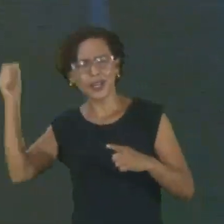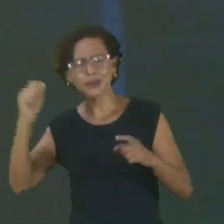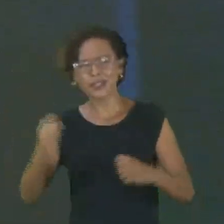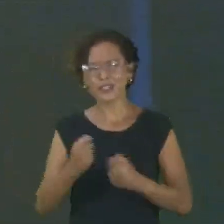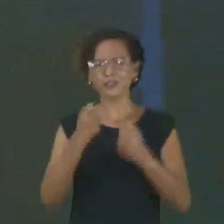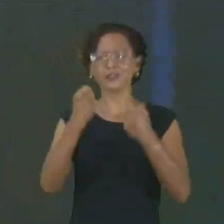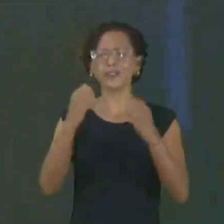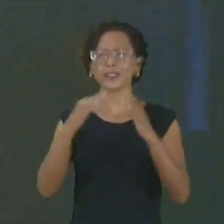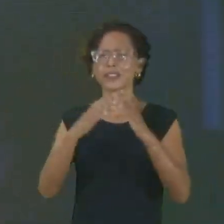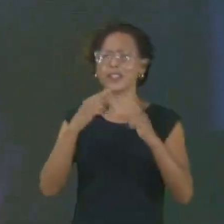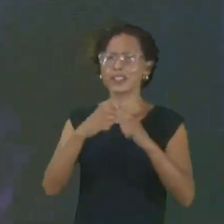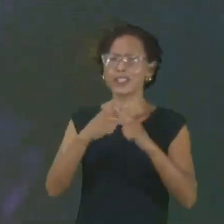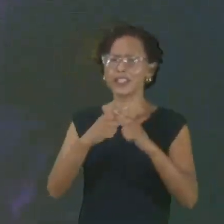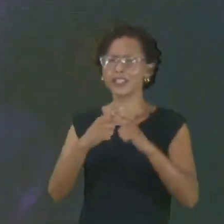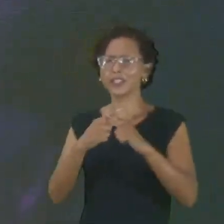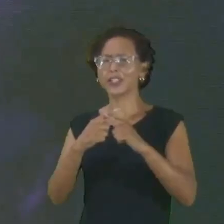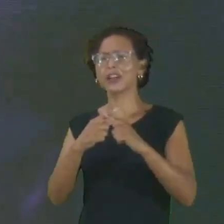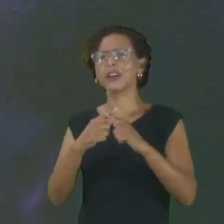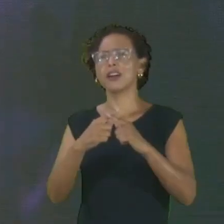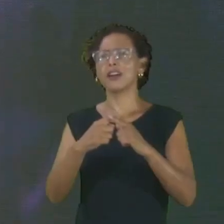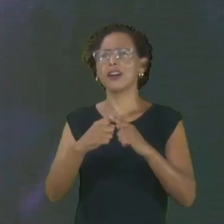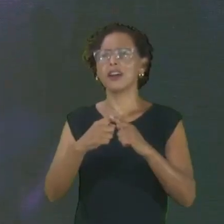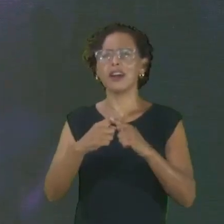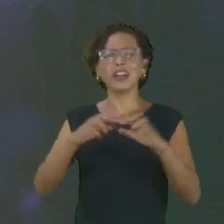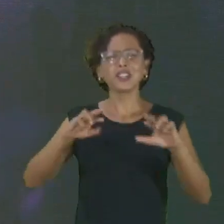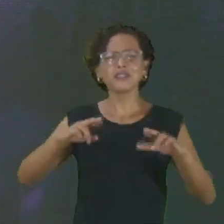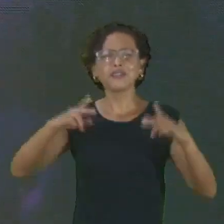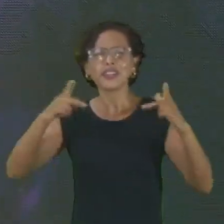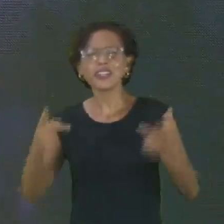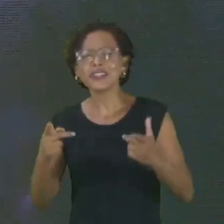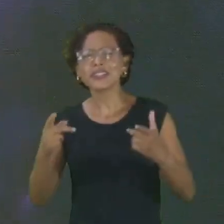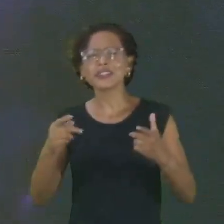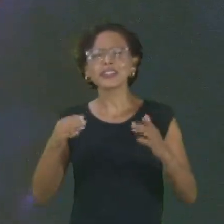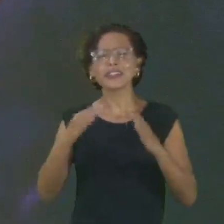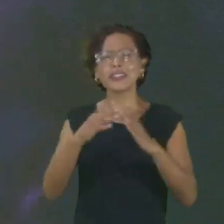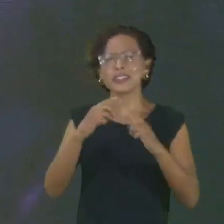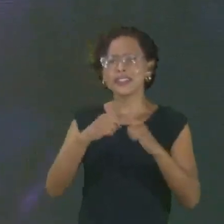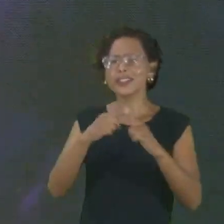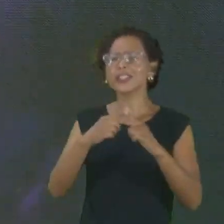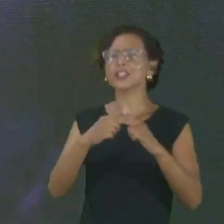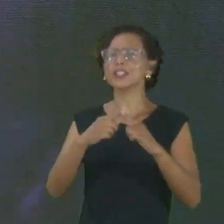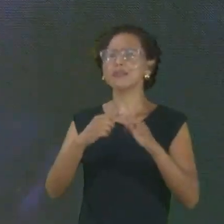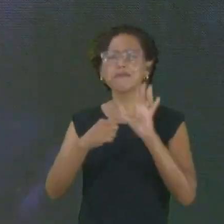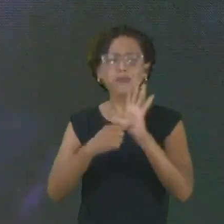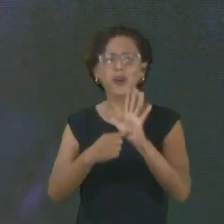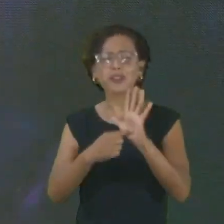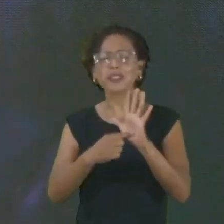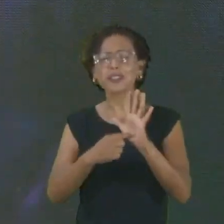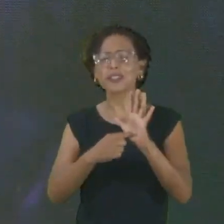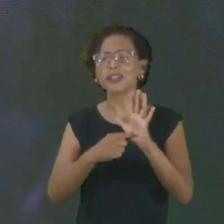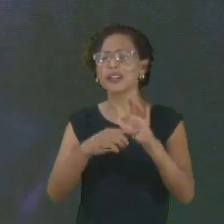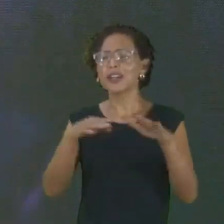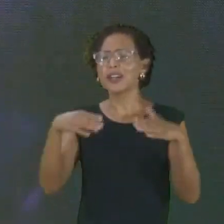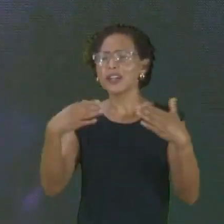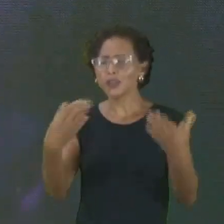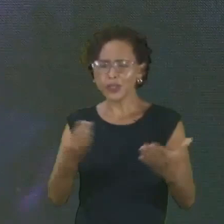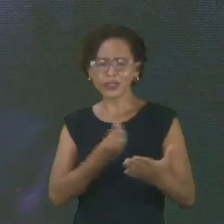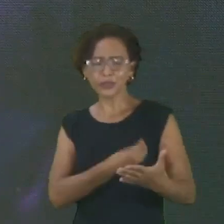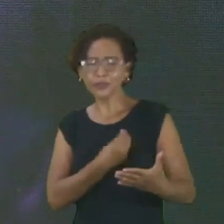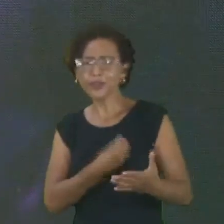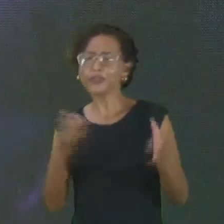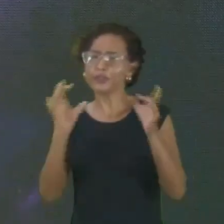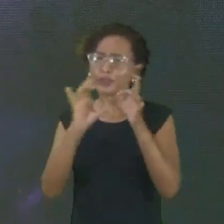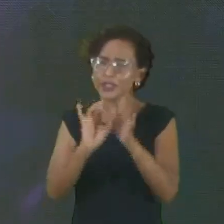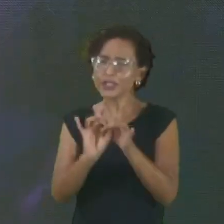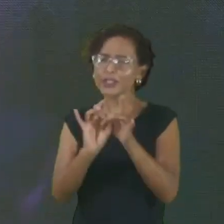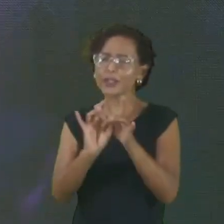o impacto da igreja, a diferença que a igreja faz é quando ela está unida. Quando ela